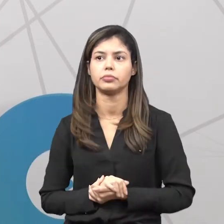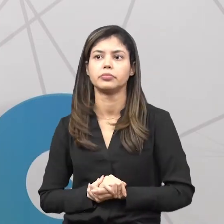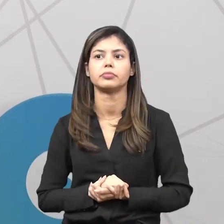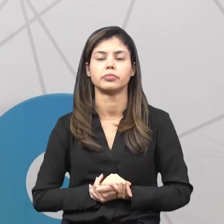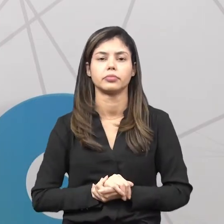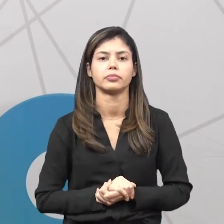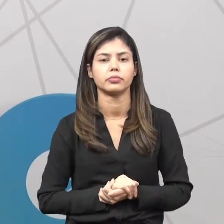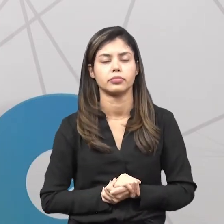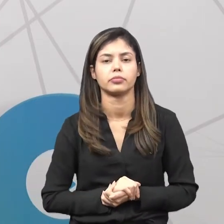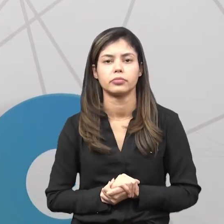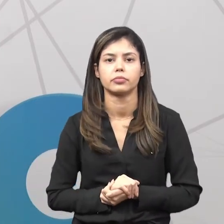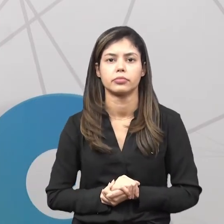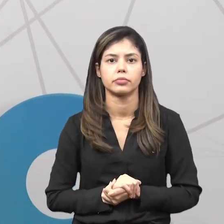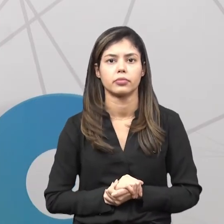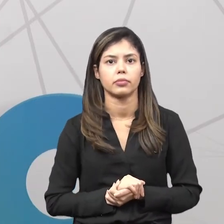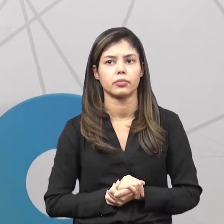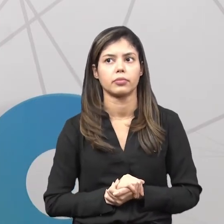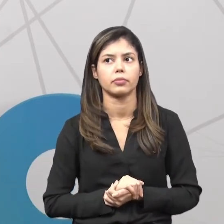fiel possível.